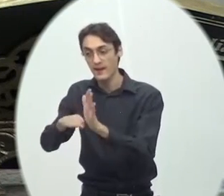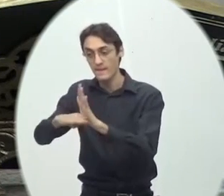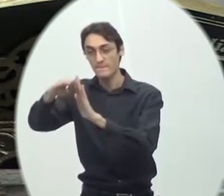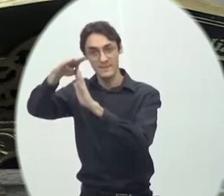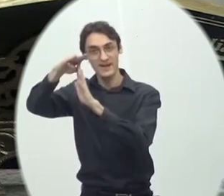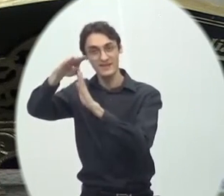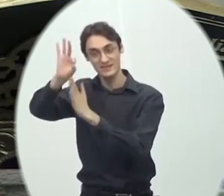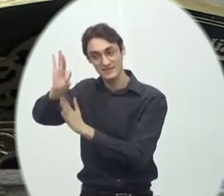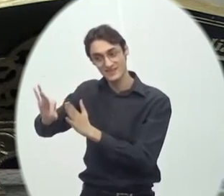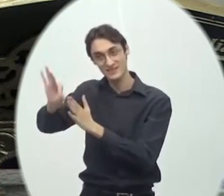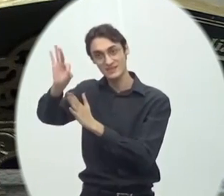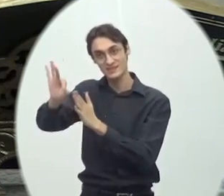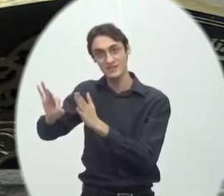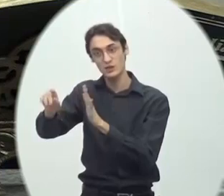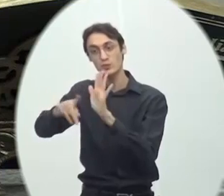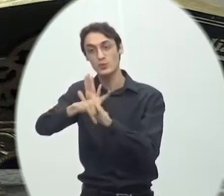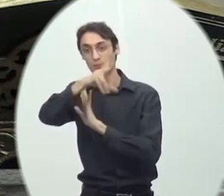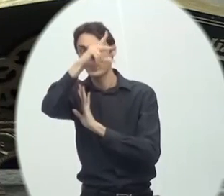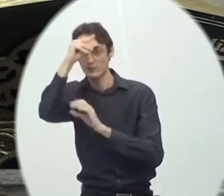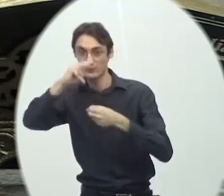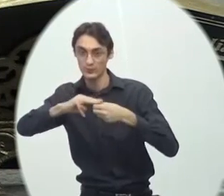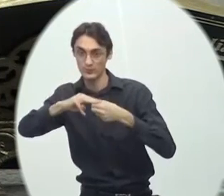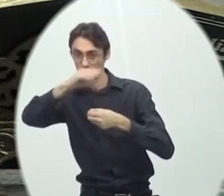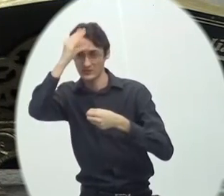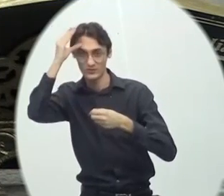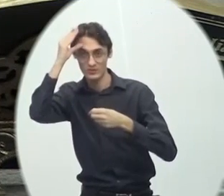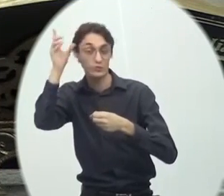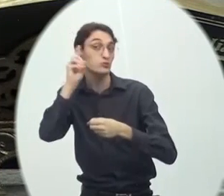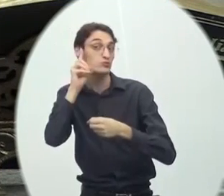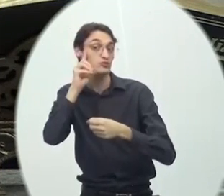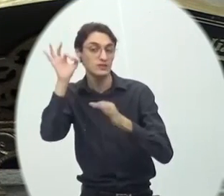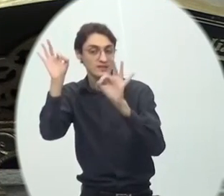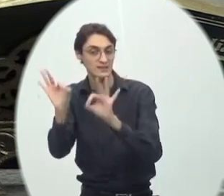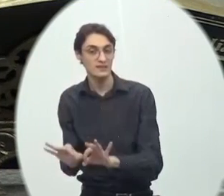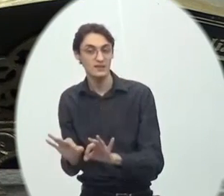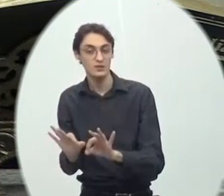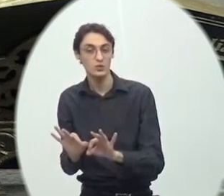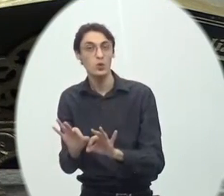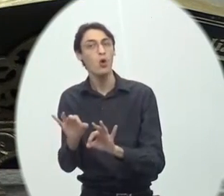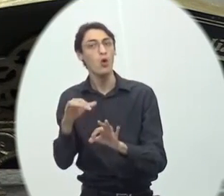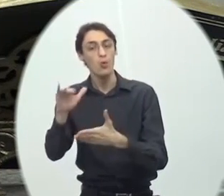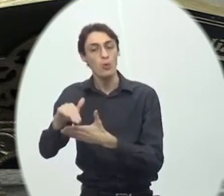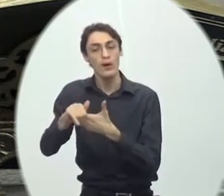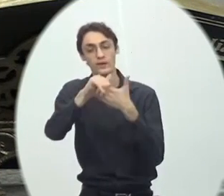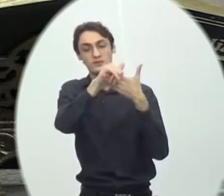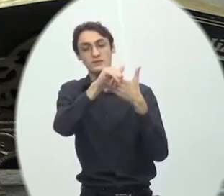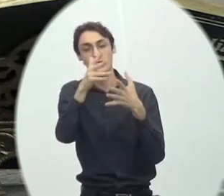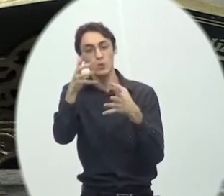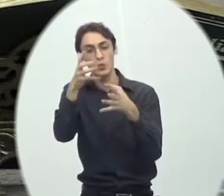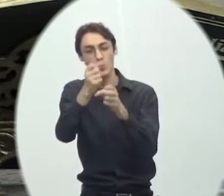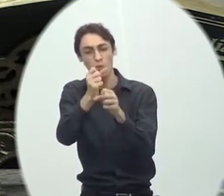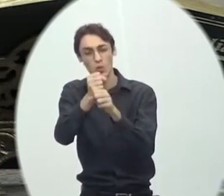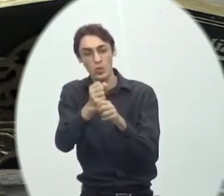da Prefeitura Municipal de Criciúma nesta data. Anexar cálculos